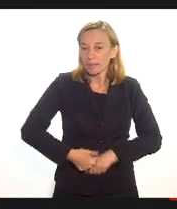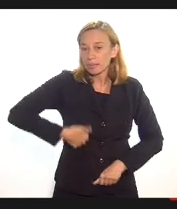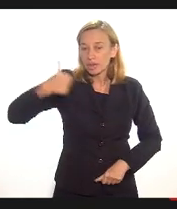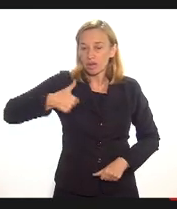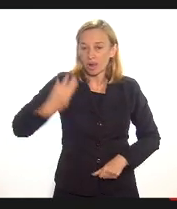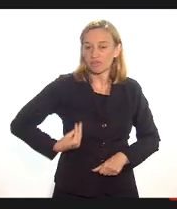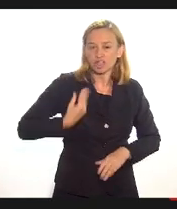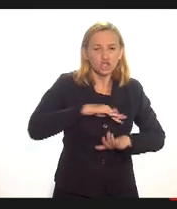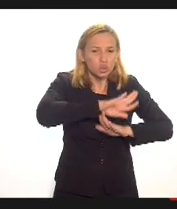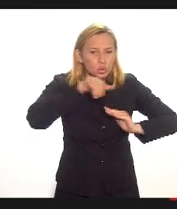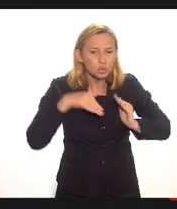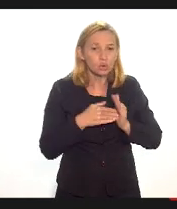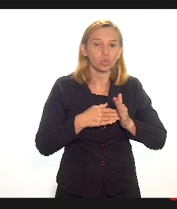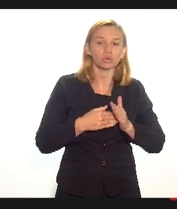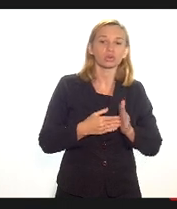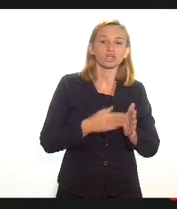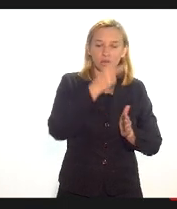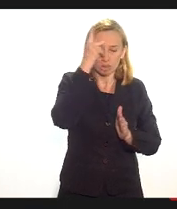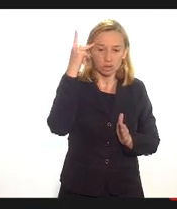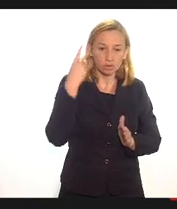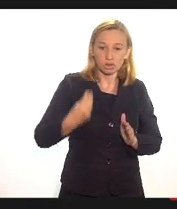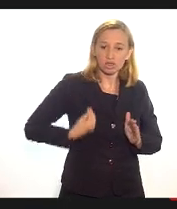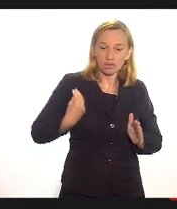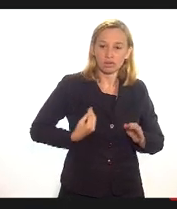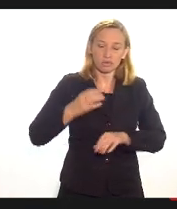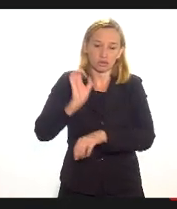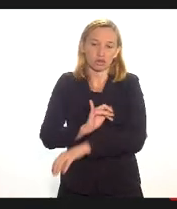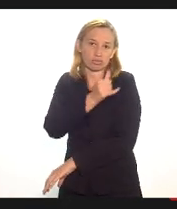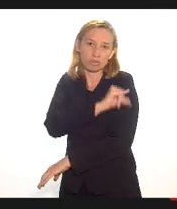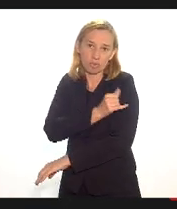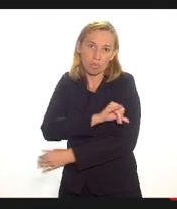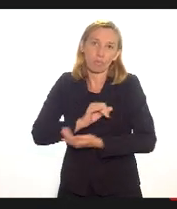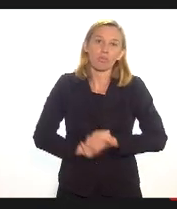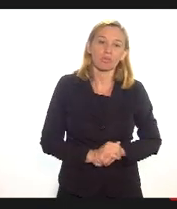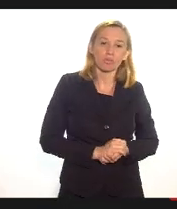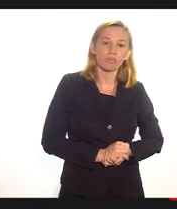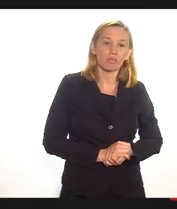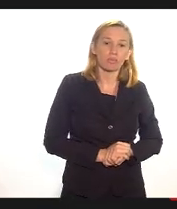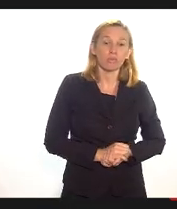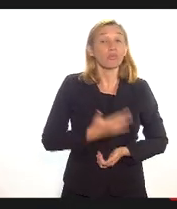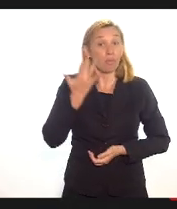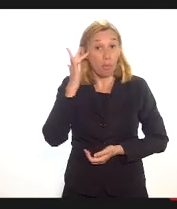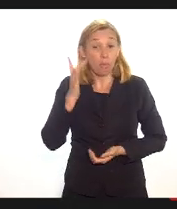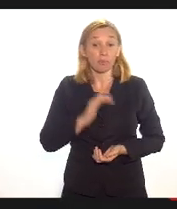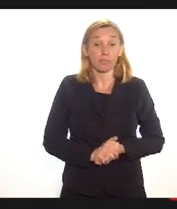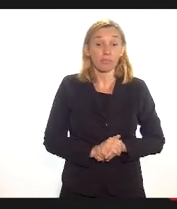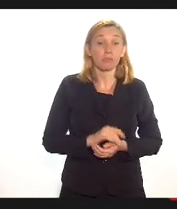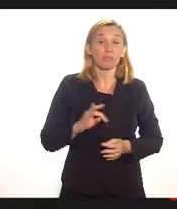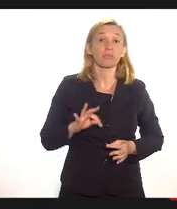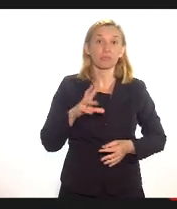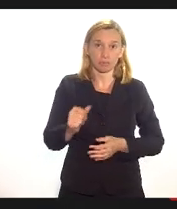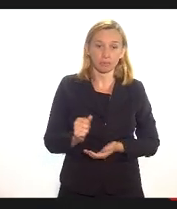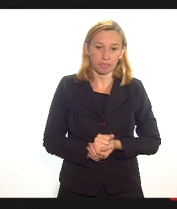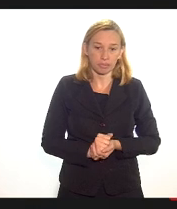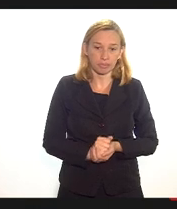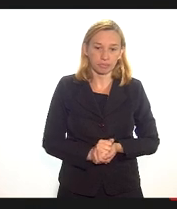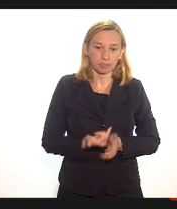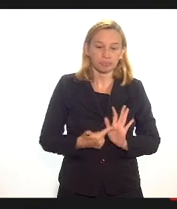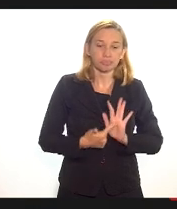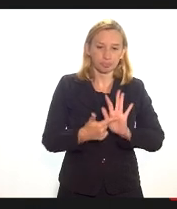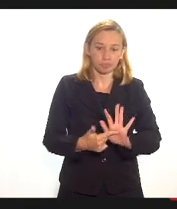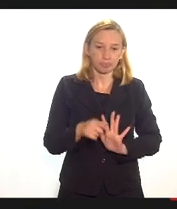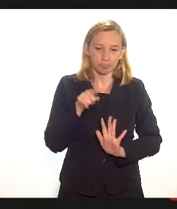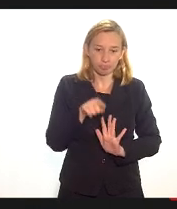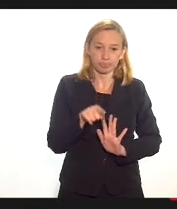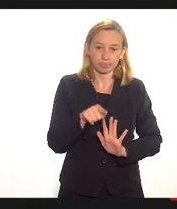a vida de todos os moradores do estado do Rio de Janeiro. Eu acho que tudo isso que está sendo levantado